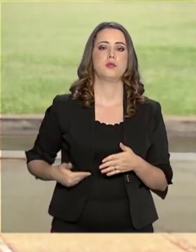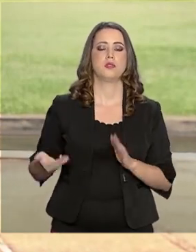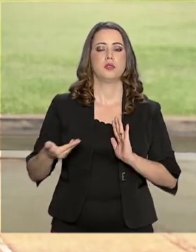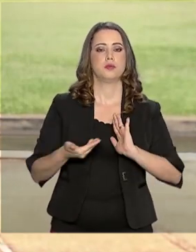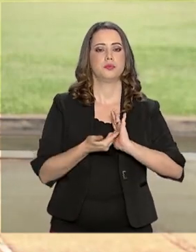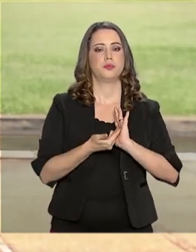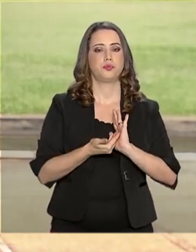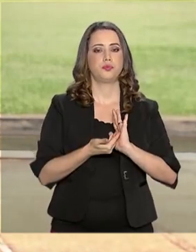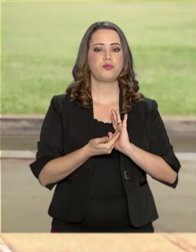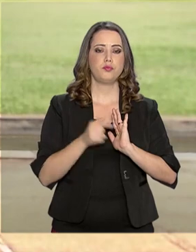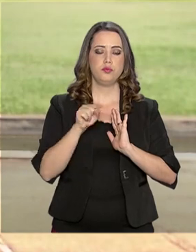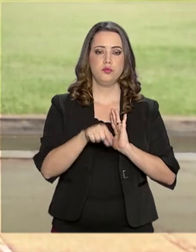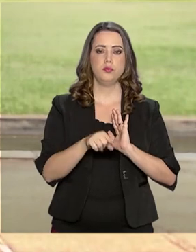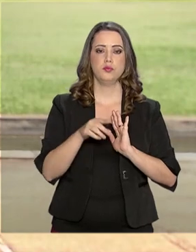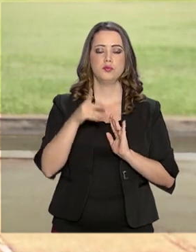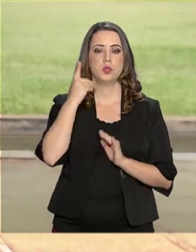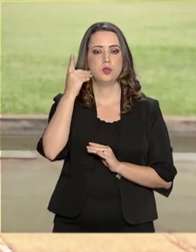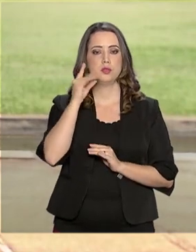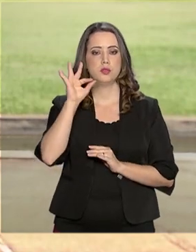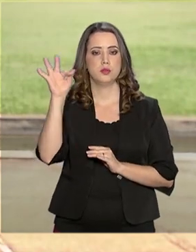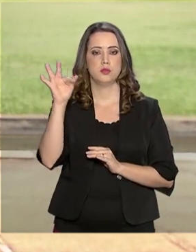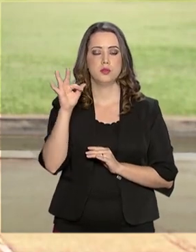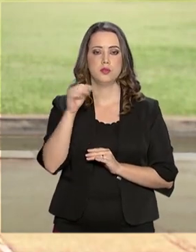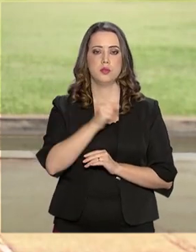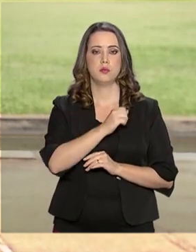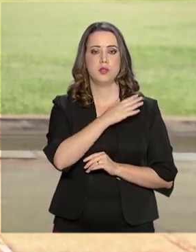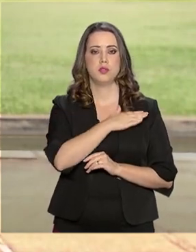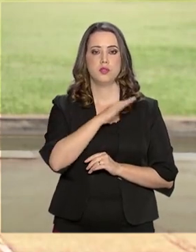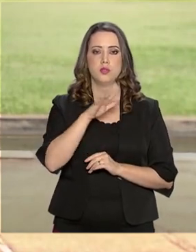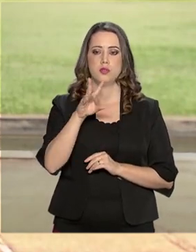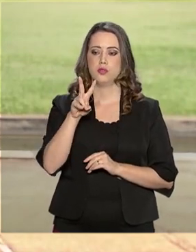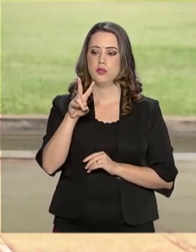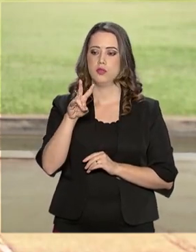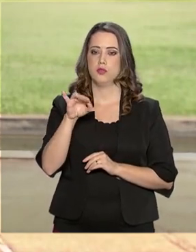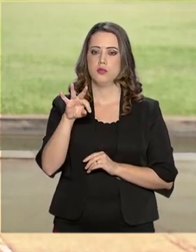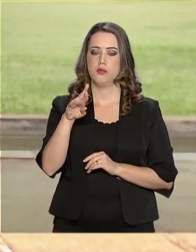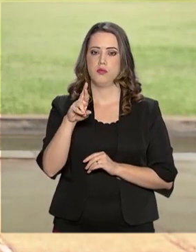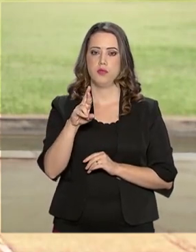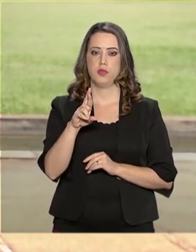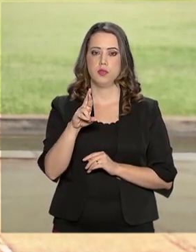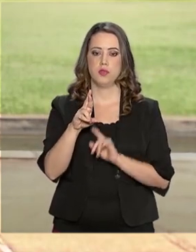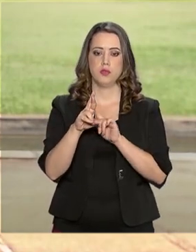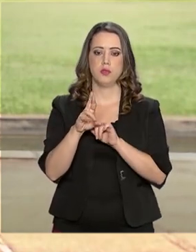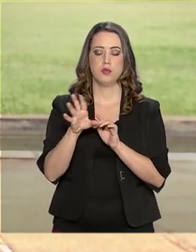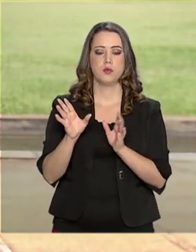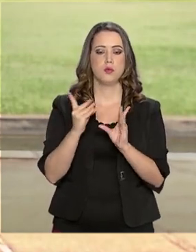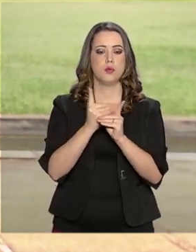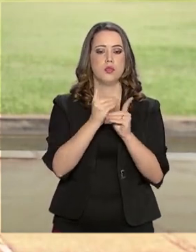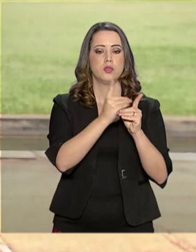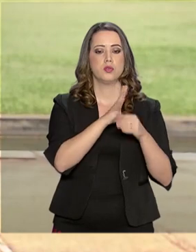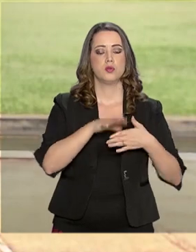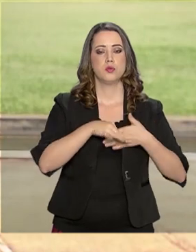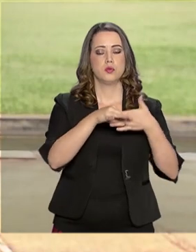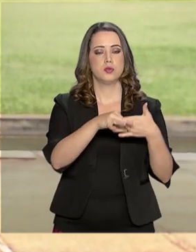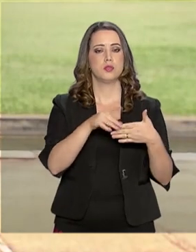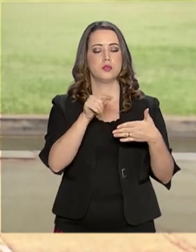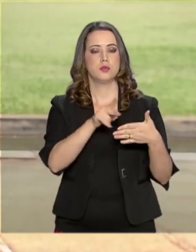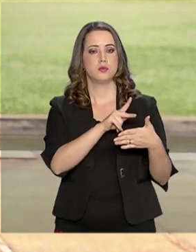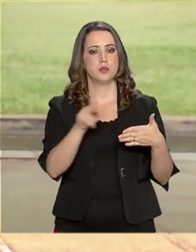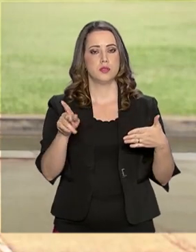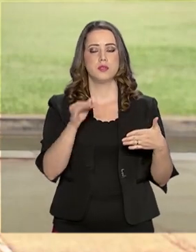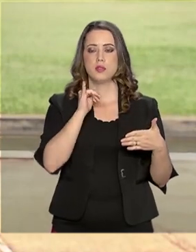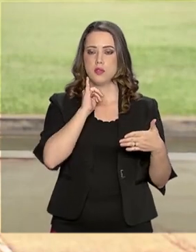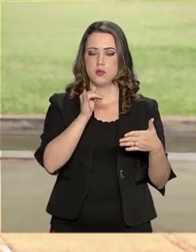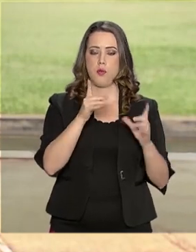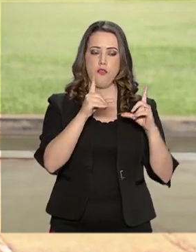câmara dos deputados o deputado major vitor hugo sobre esse encontro com o líder inclusive o presidente jair bolsonaro e